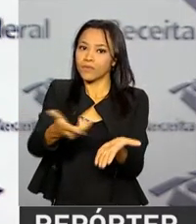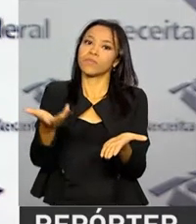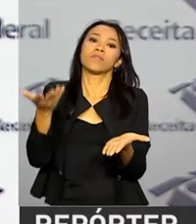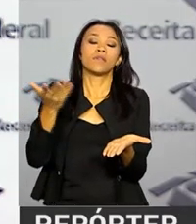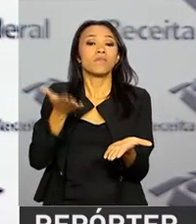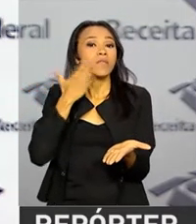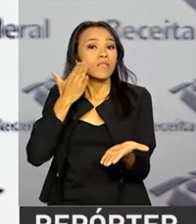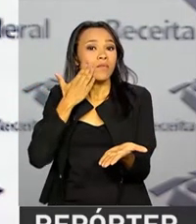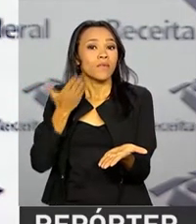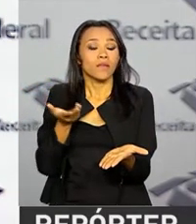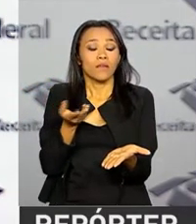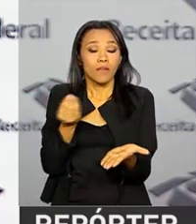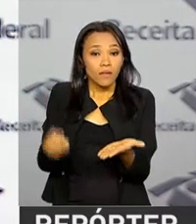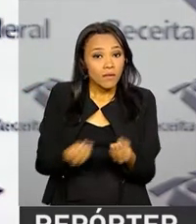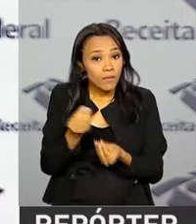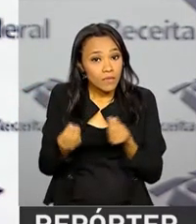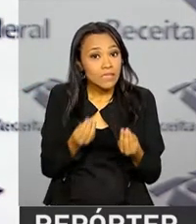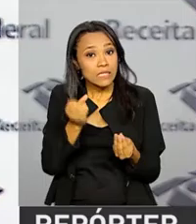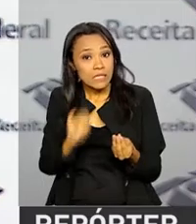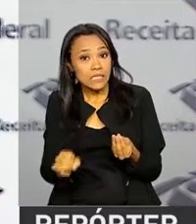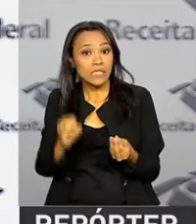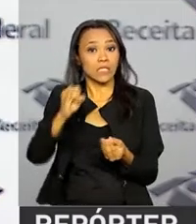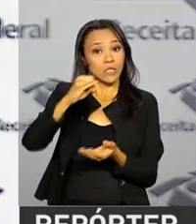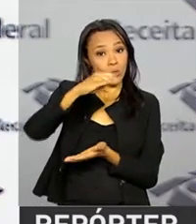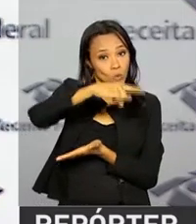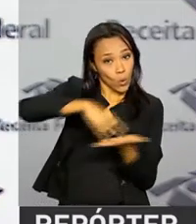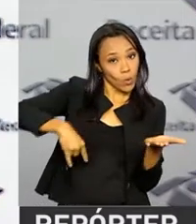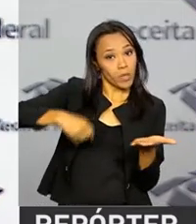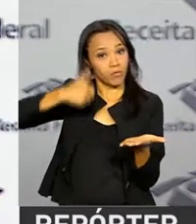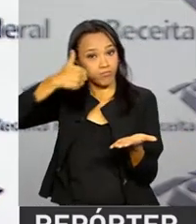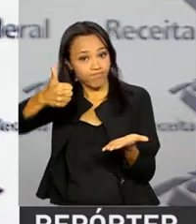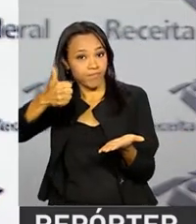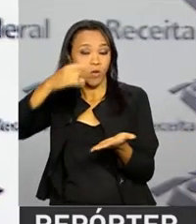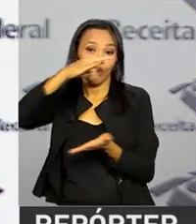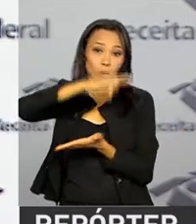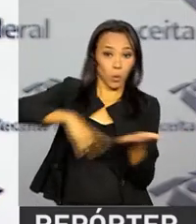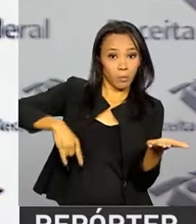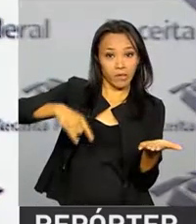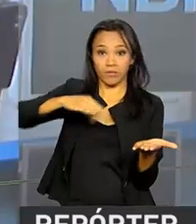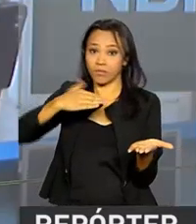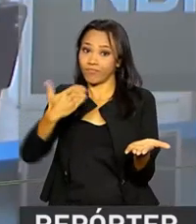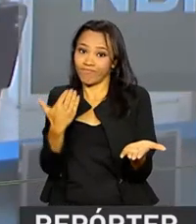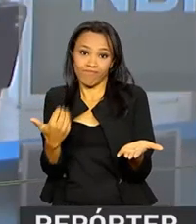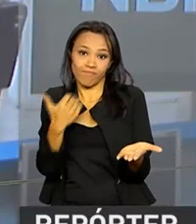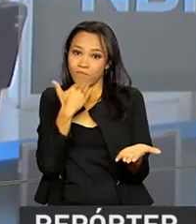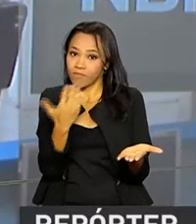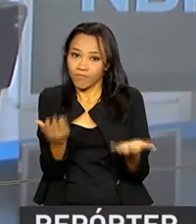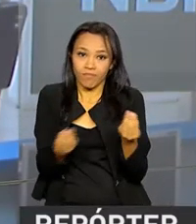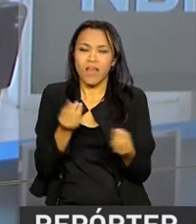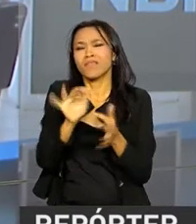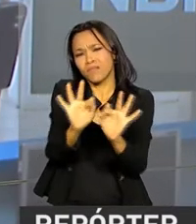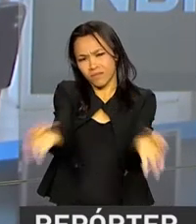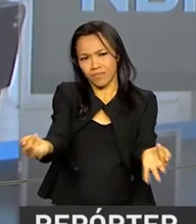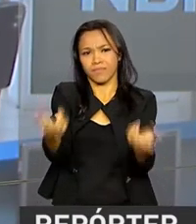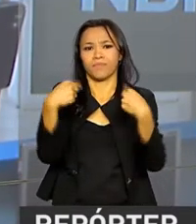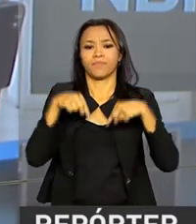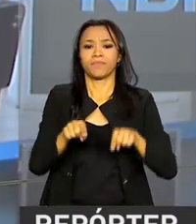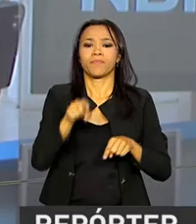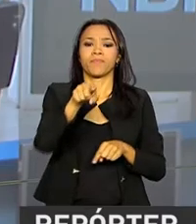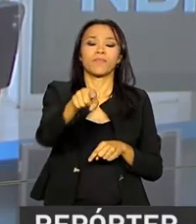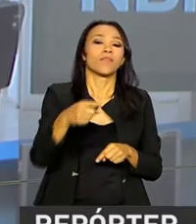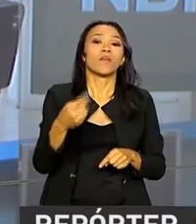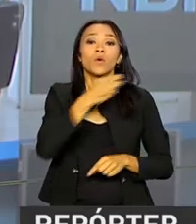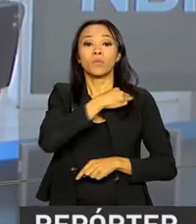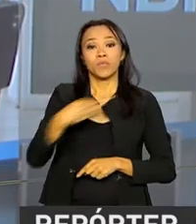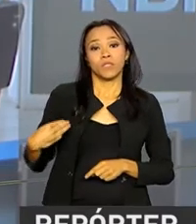verificar automaticamente se o documento é válido ou se não levanto muito mais simples eo ministro da justiça alexandre de